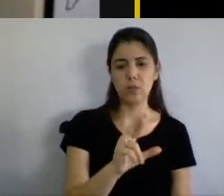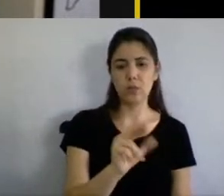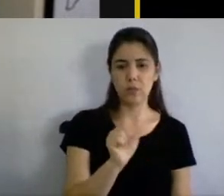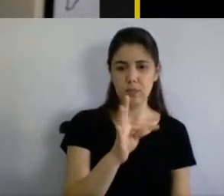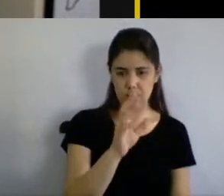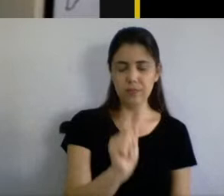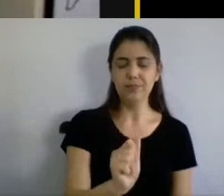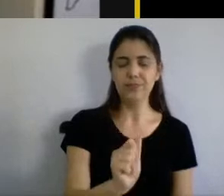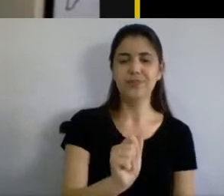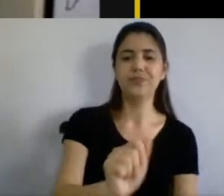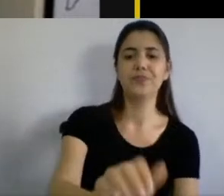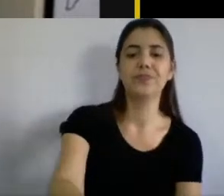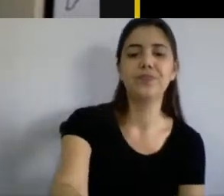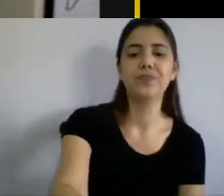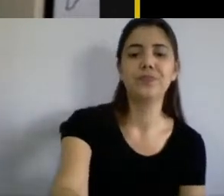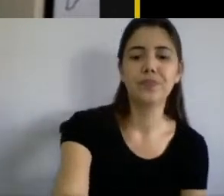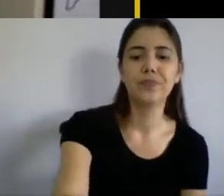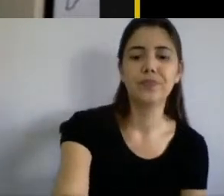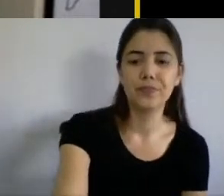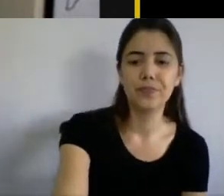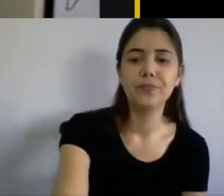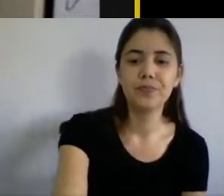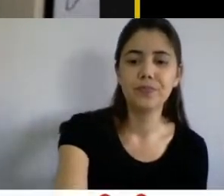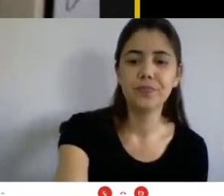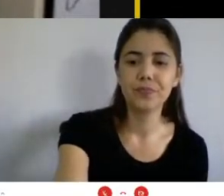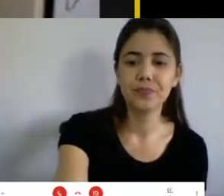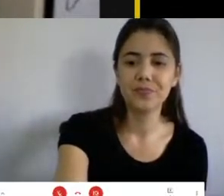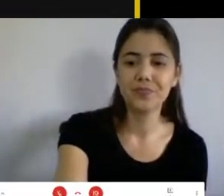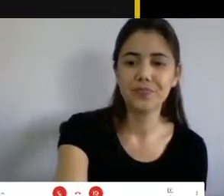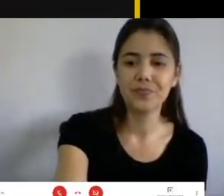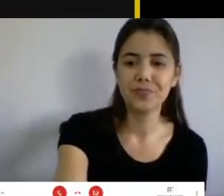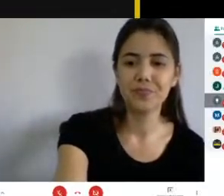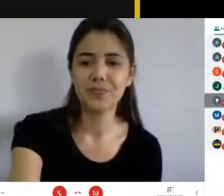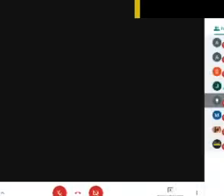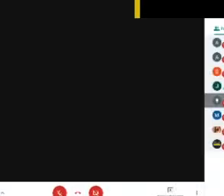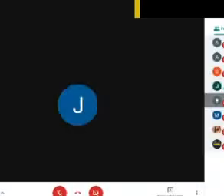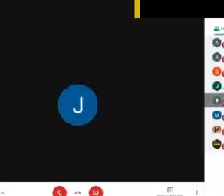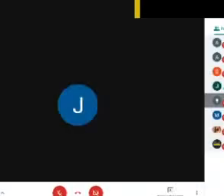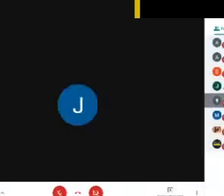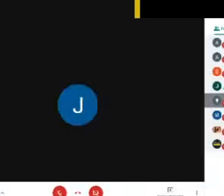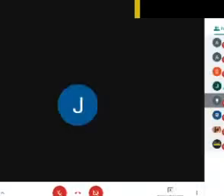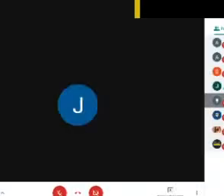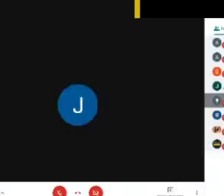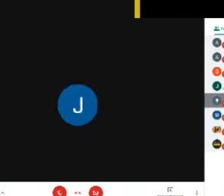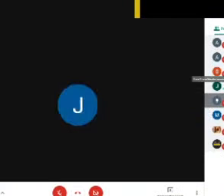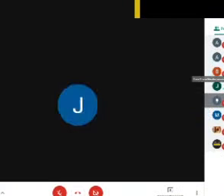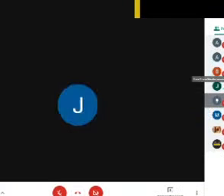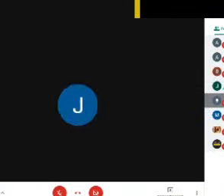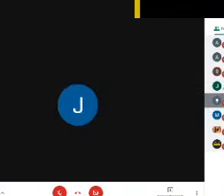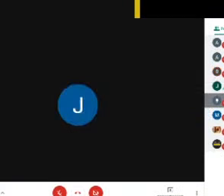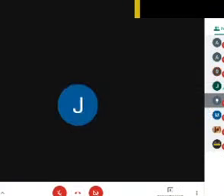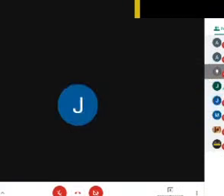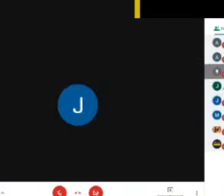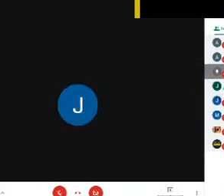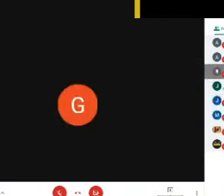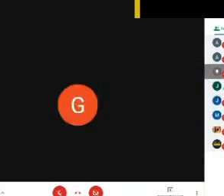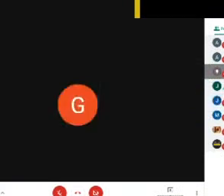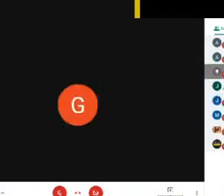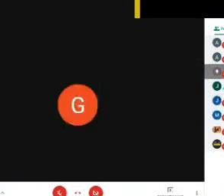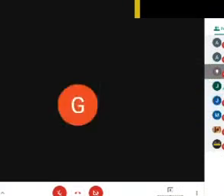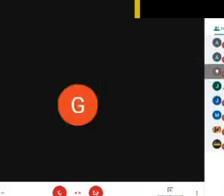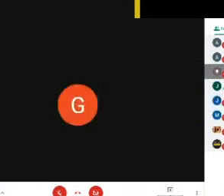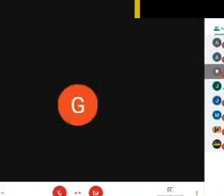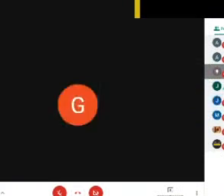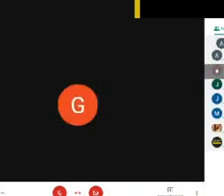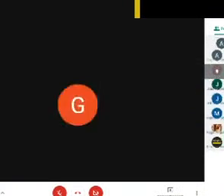precisa saber se esse aristocrata está na Inglaterra da Rainha Elizabeth ou na Espanha do Felipe